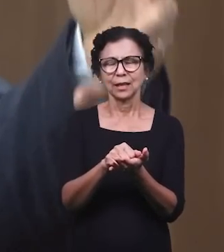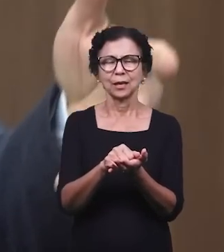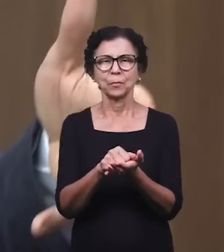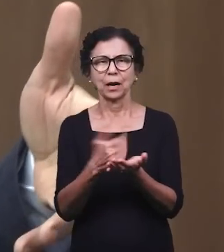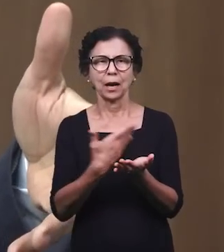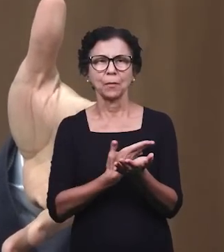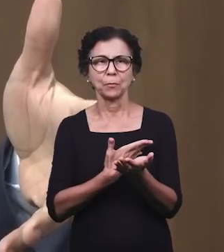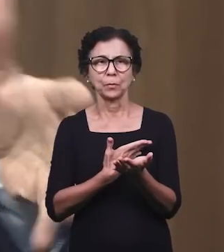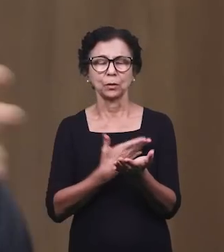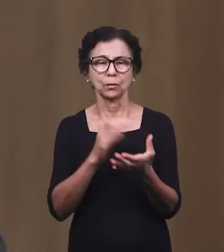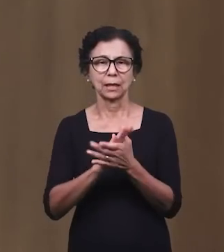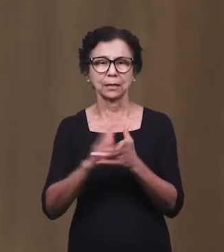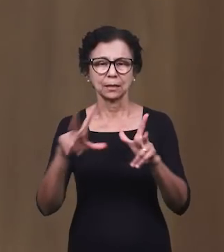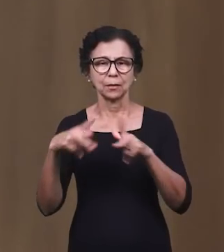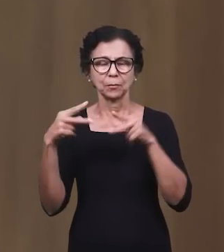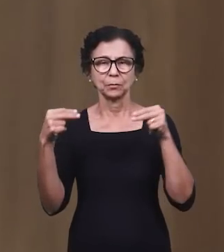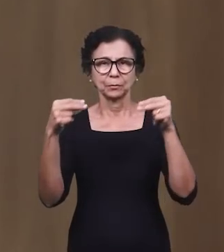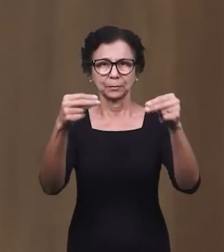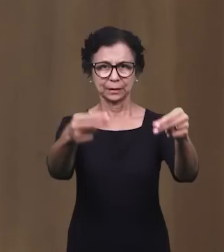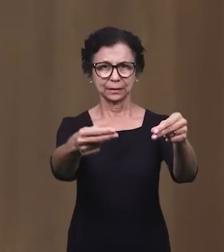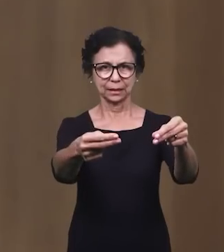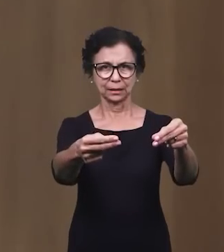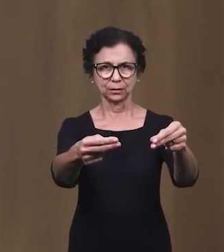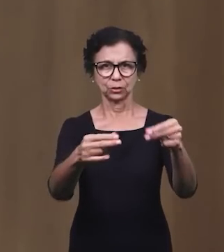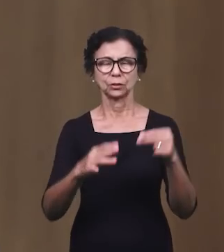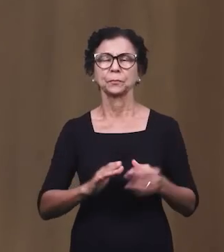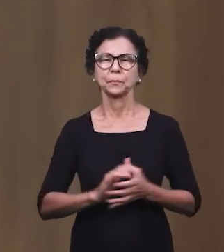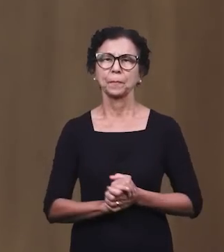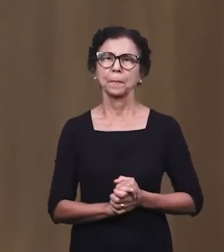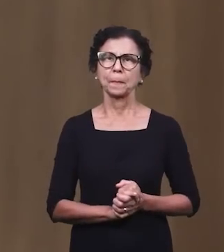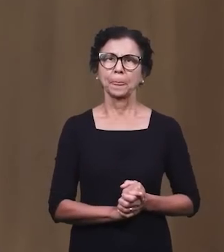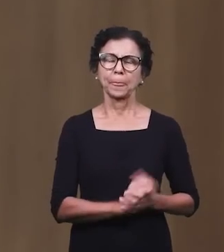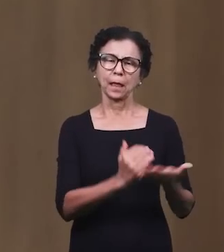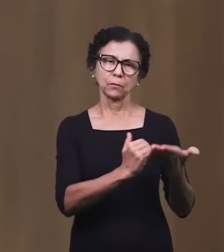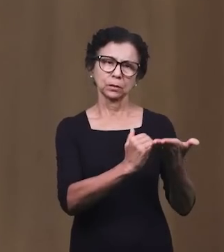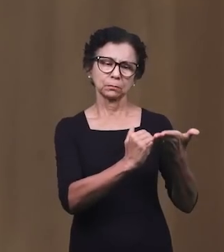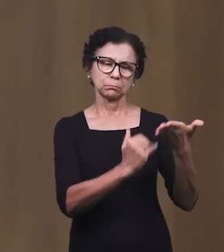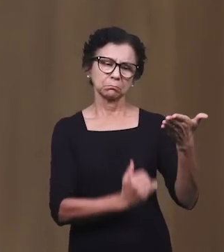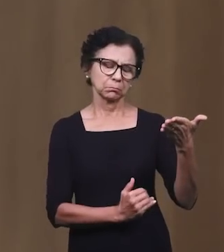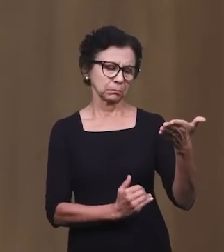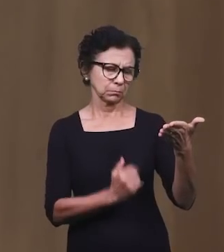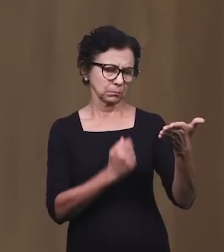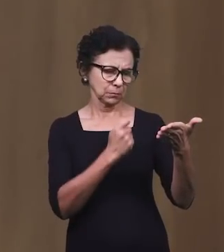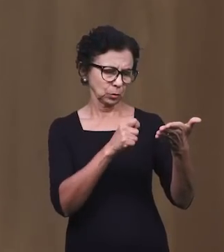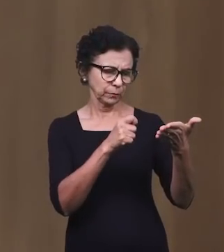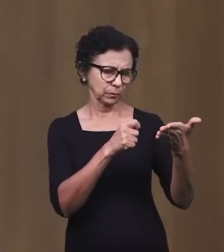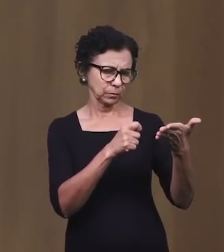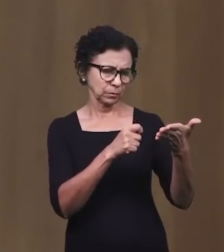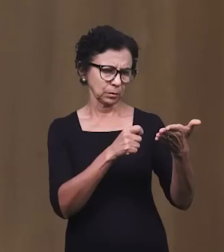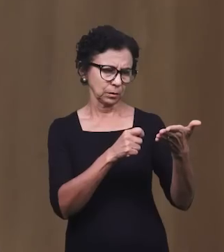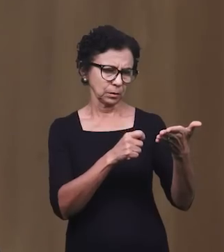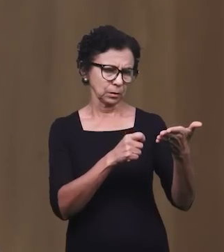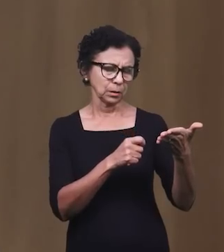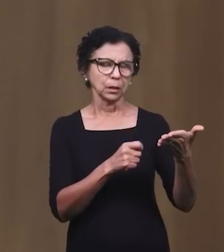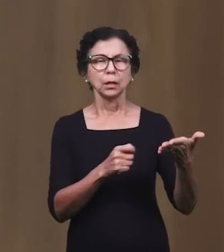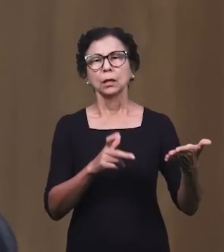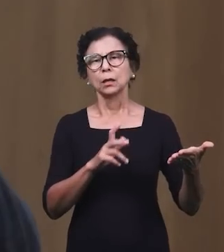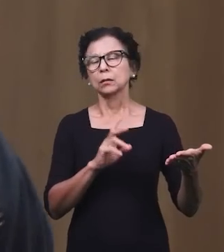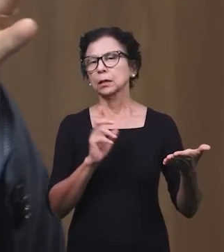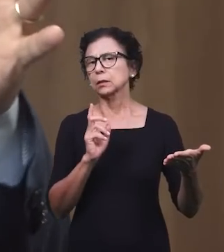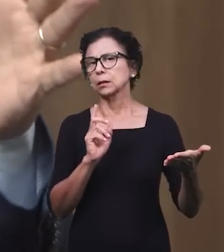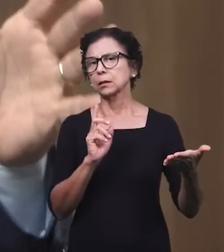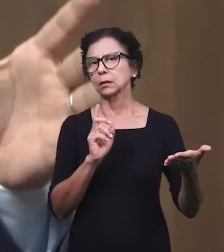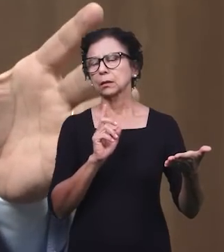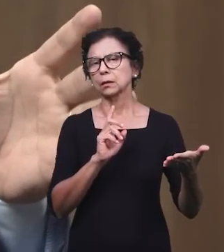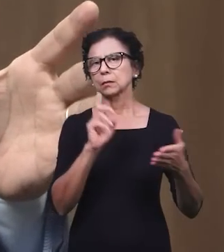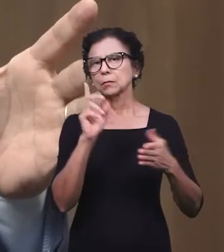de casamento para um irmão. Você anota, é uma conta variável, uma despesa variável, porque ela não se repete todos os meses. Então você